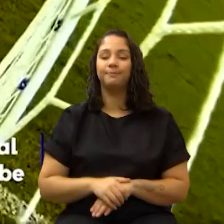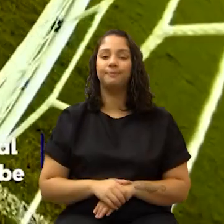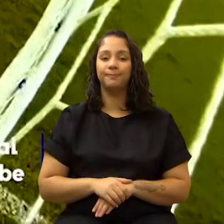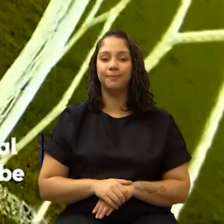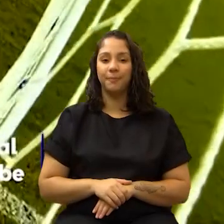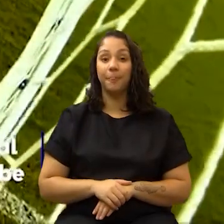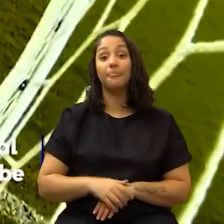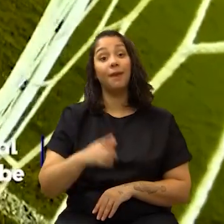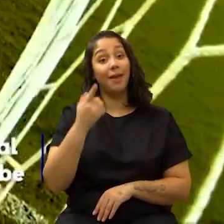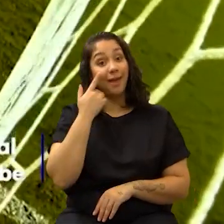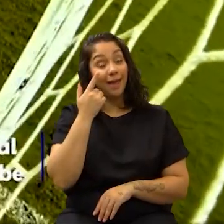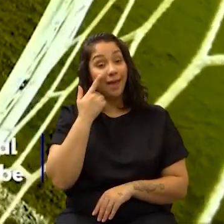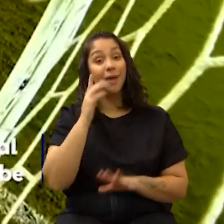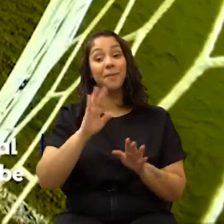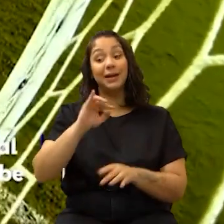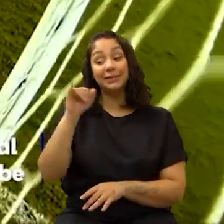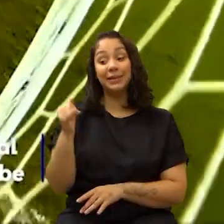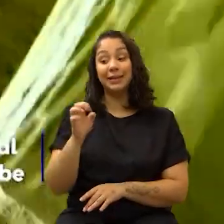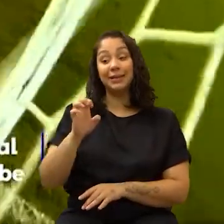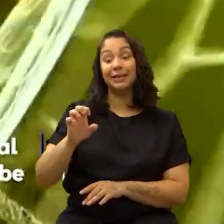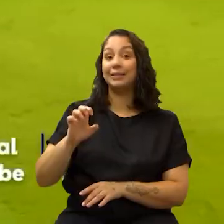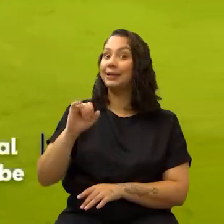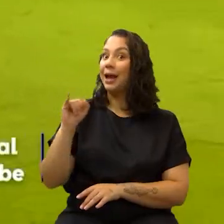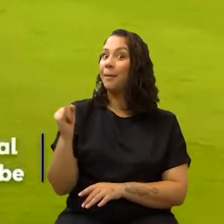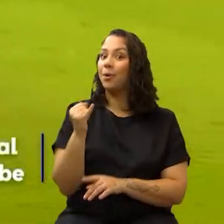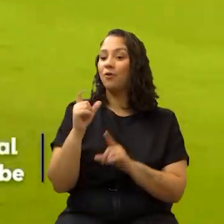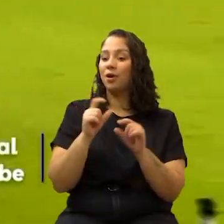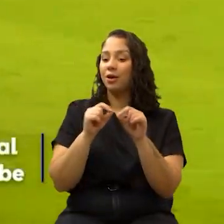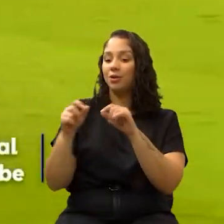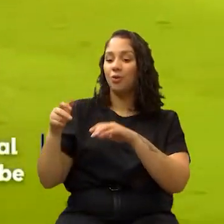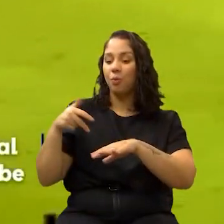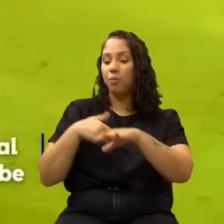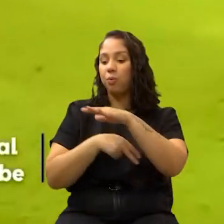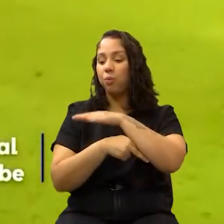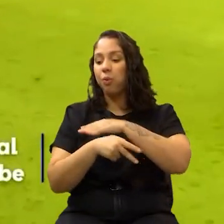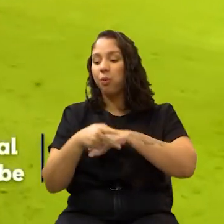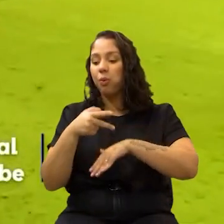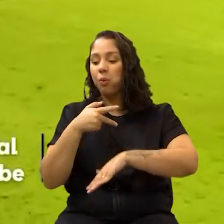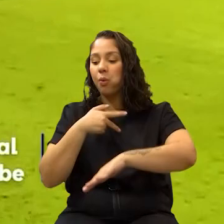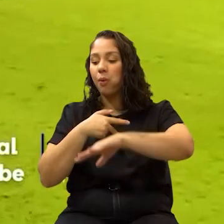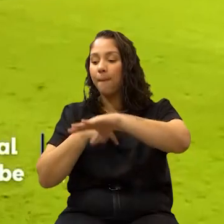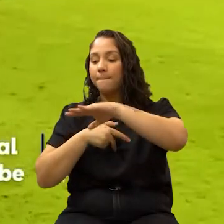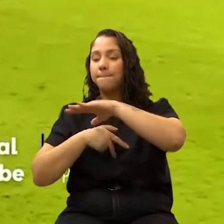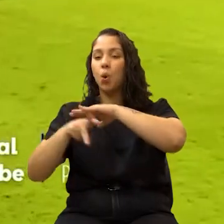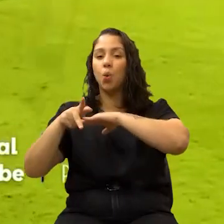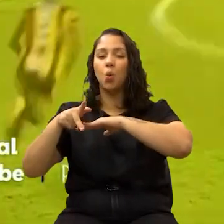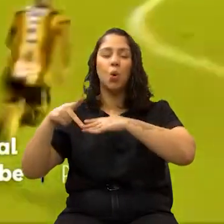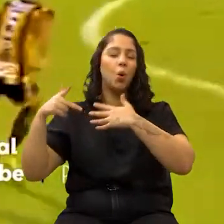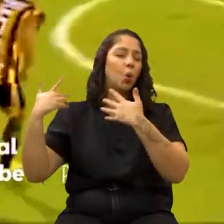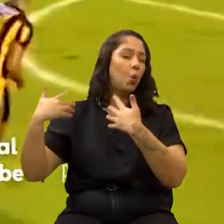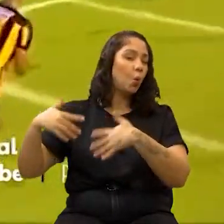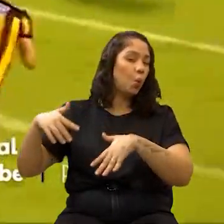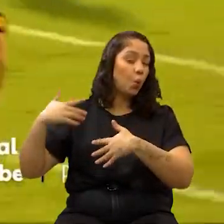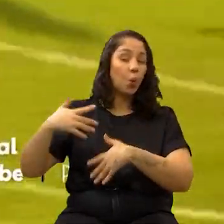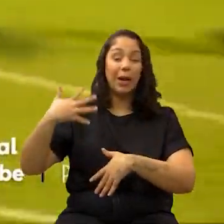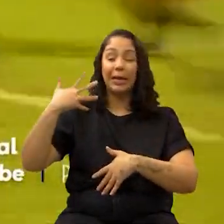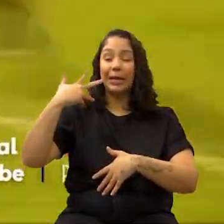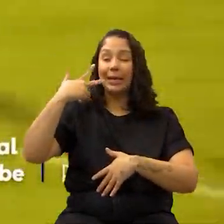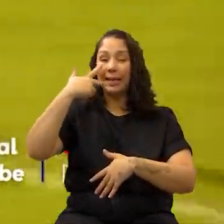camisa 8 do Novo Horizontino. Pintura, hein? Mas o Gé aproveitou a lambança do zagueiro do Tigre e fez